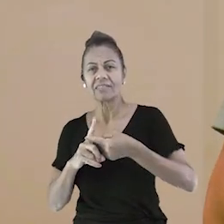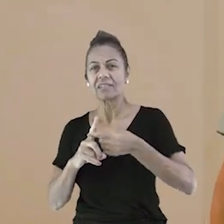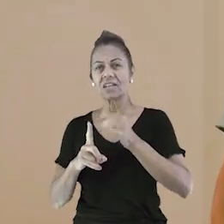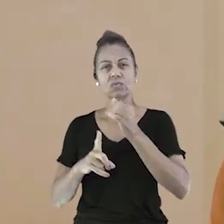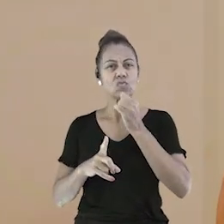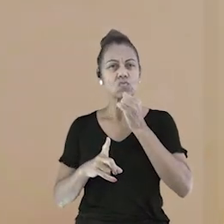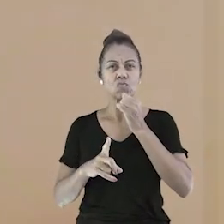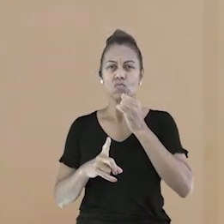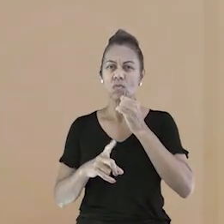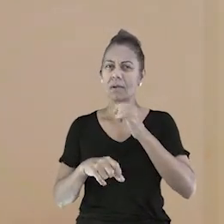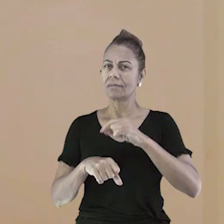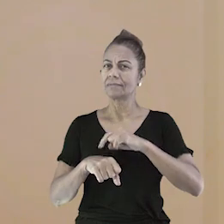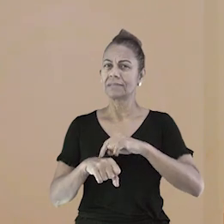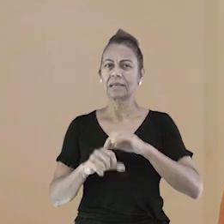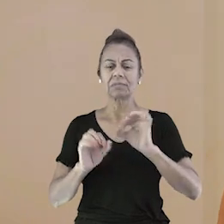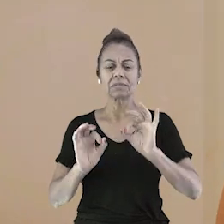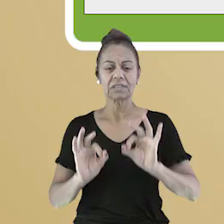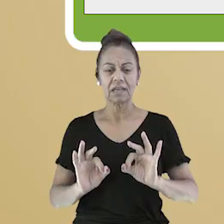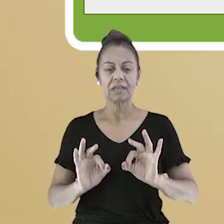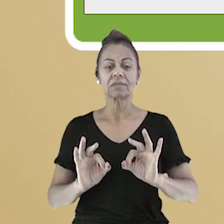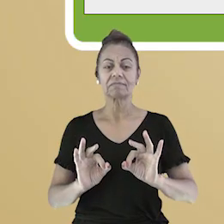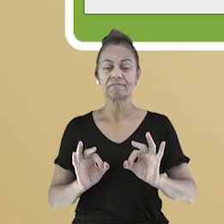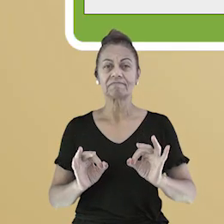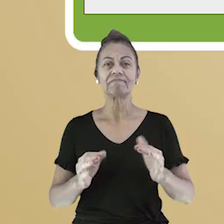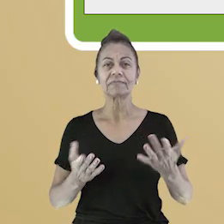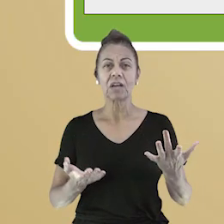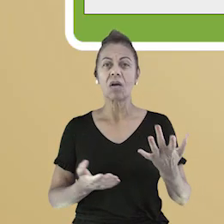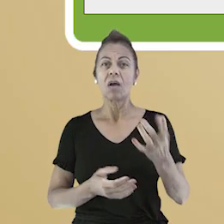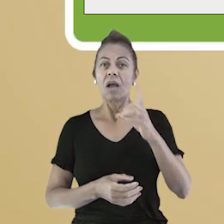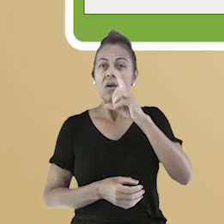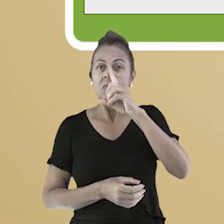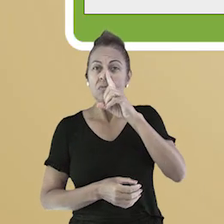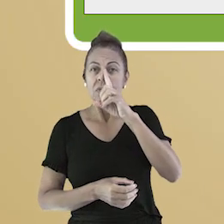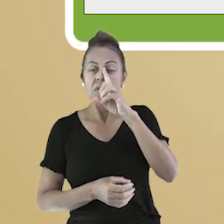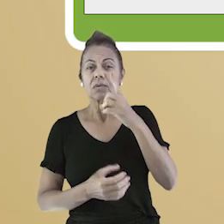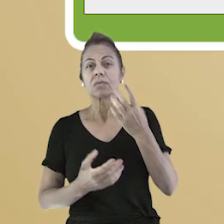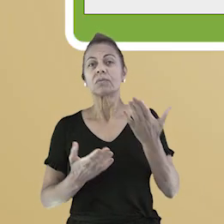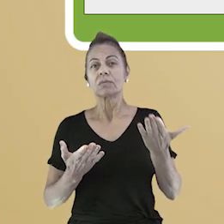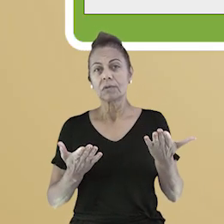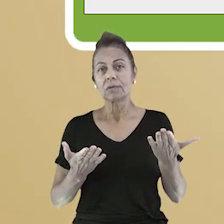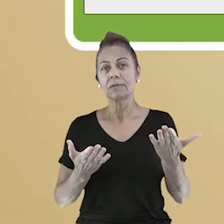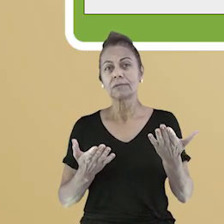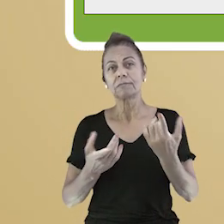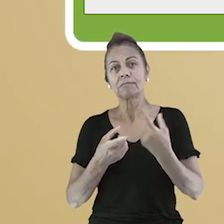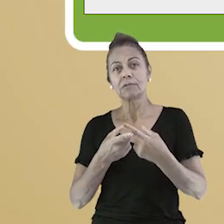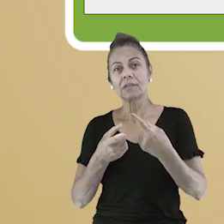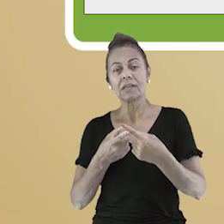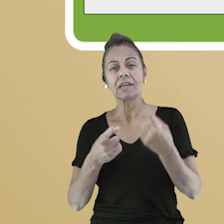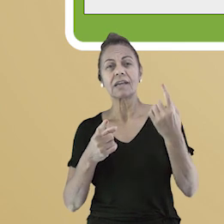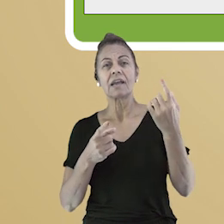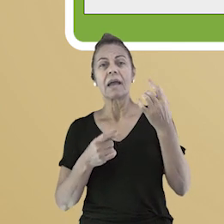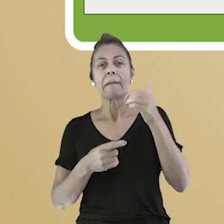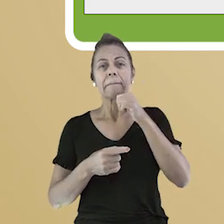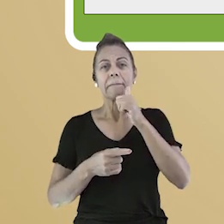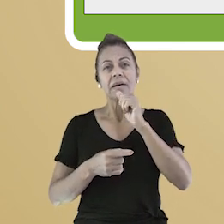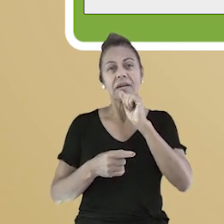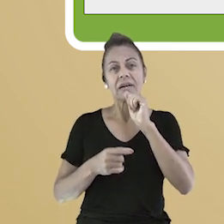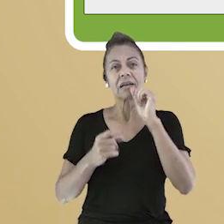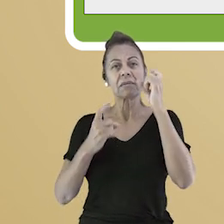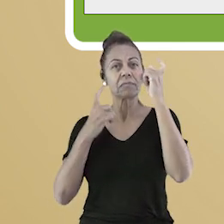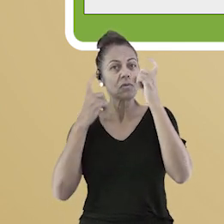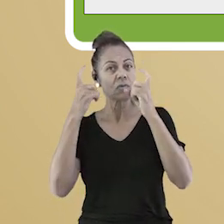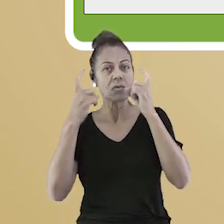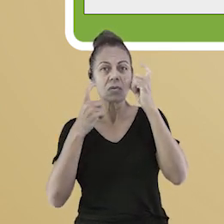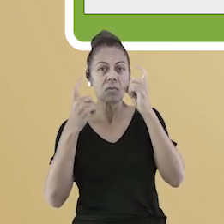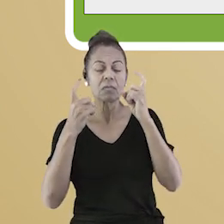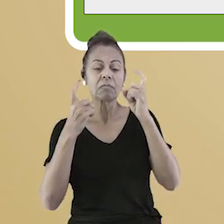sexuais de forma desprotegida. E essa, pessoal, também é considerada uma gestação de alto risco. Isso por conta